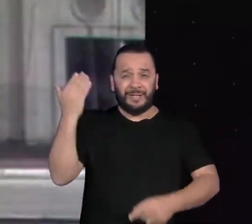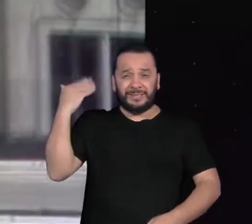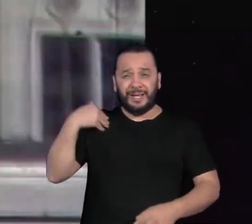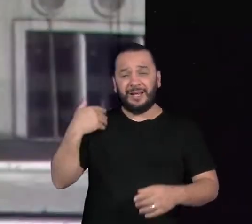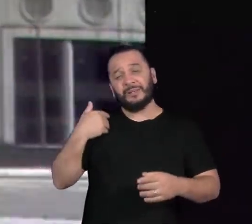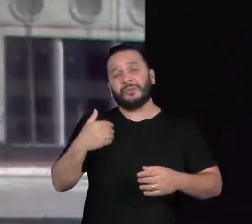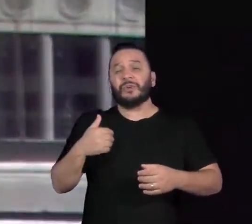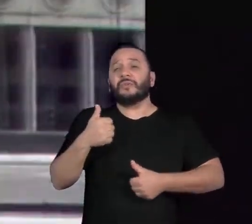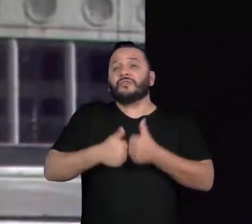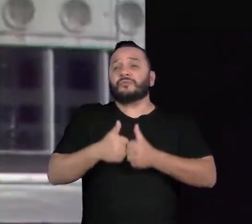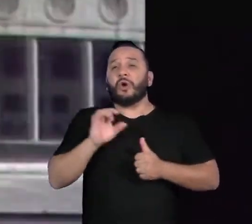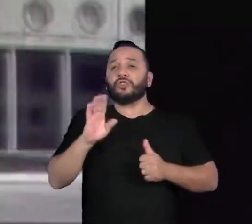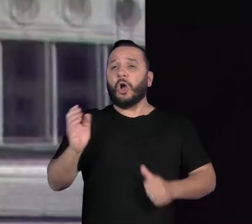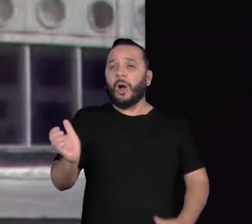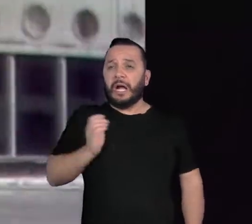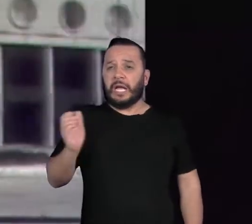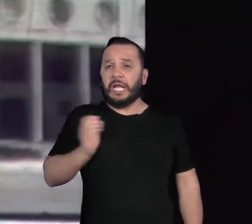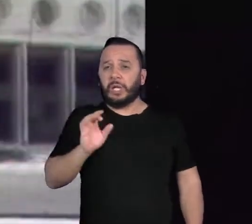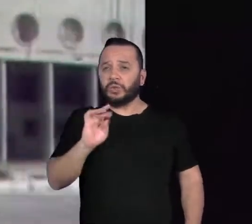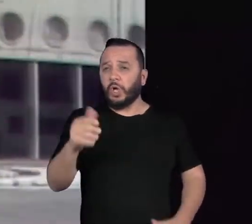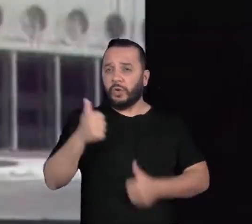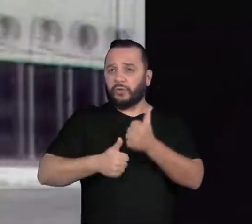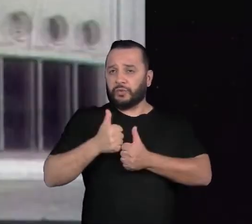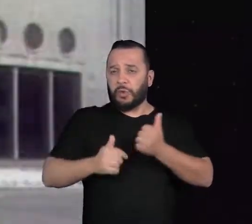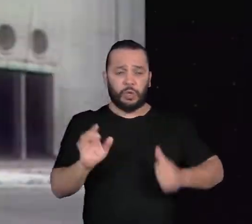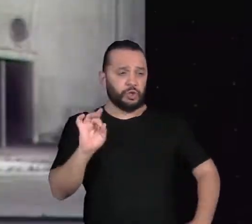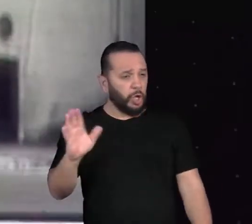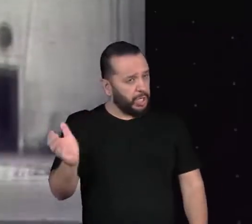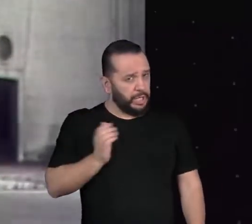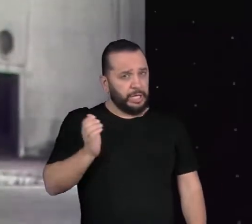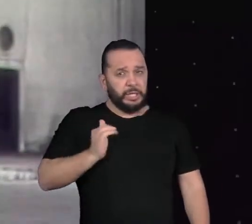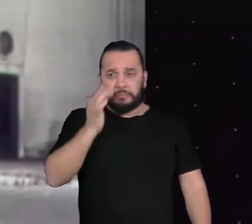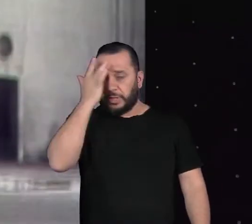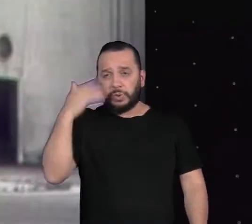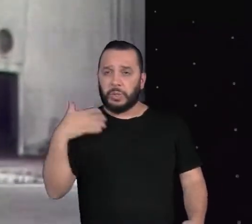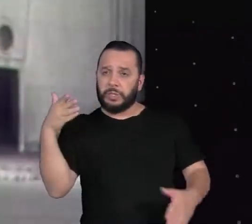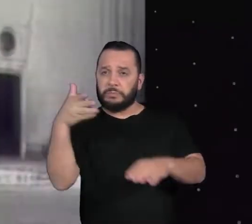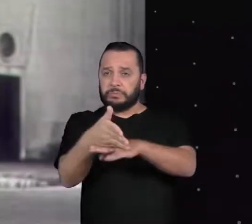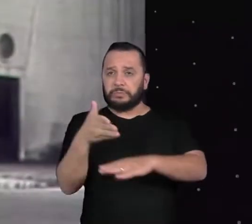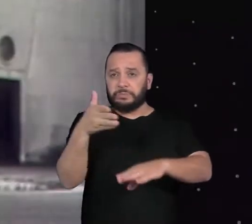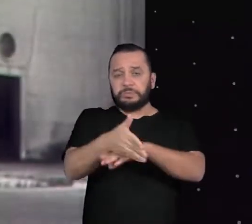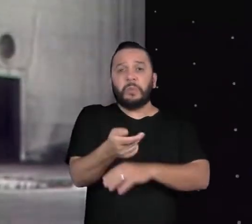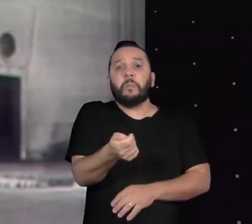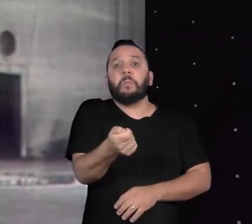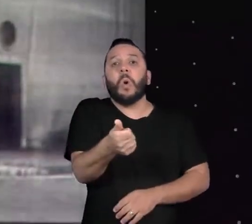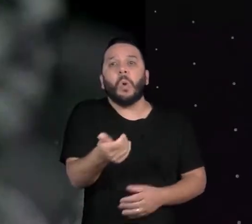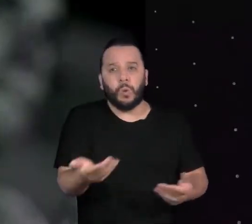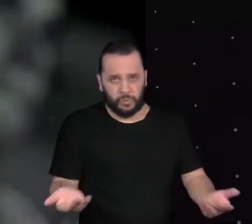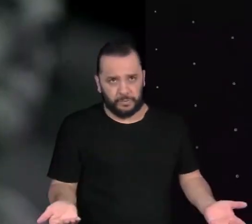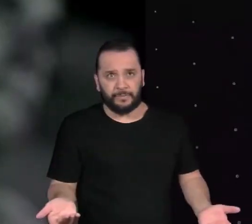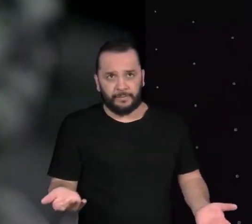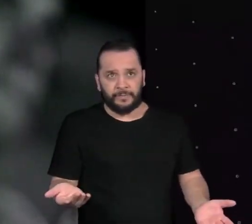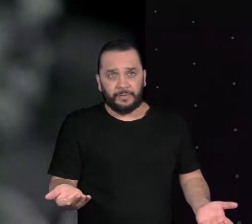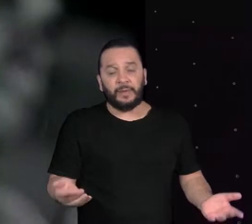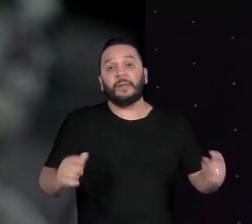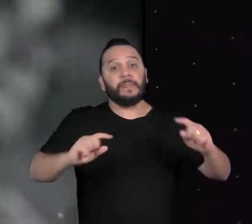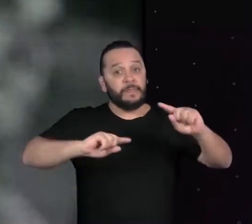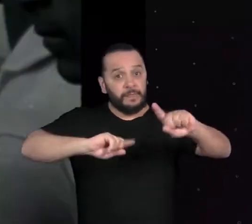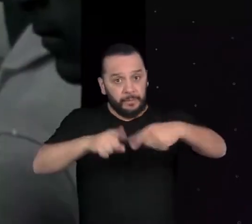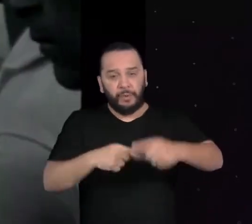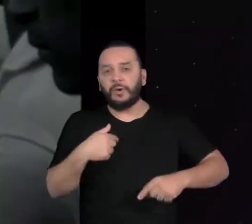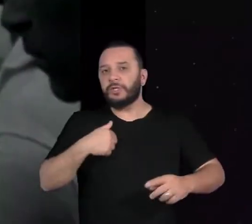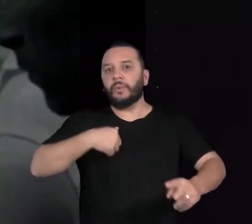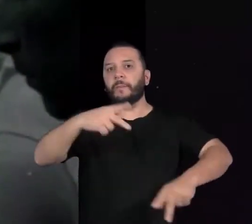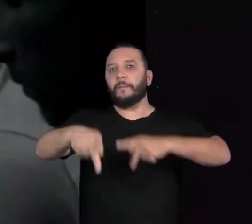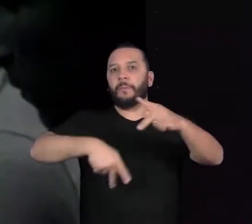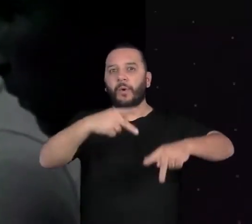esporte elitizado. Eram poucas as pessoas que iam, que frequentavam os estádios. O público passou a conhecer o